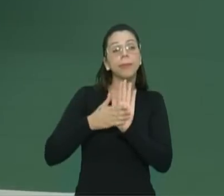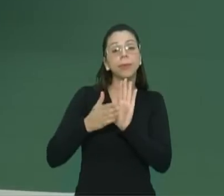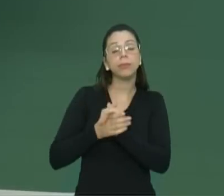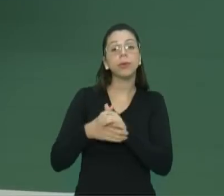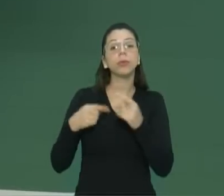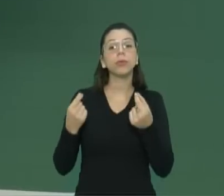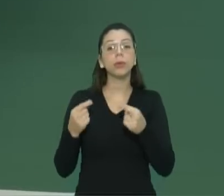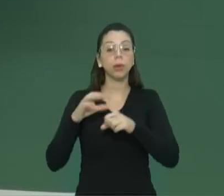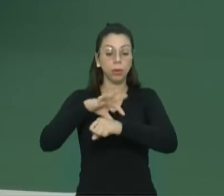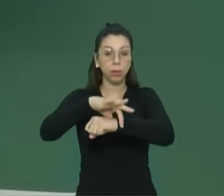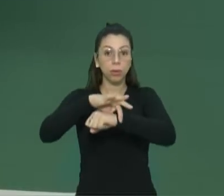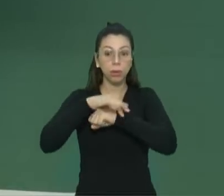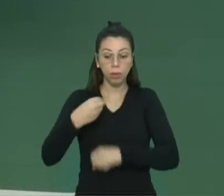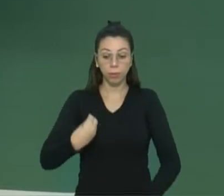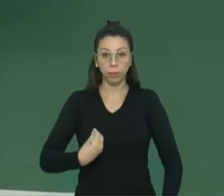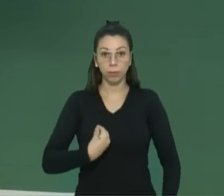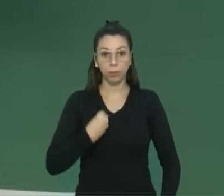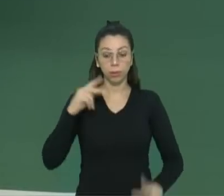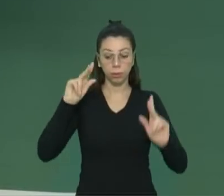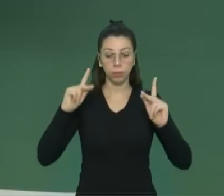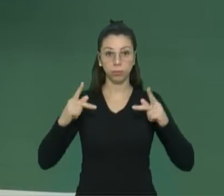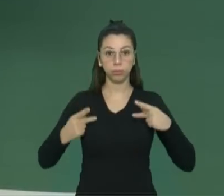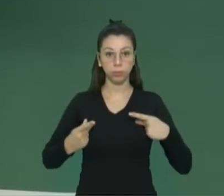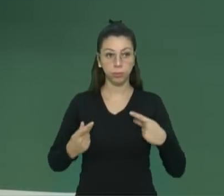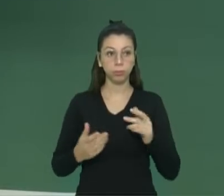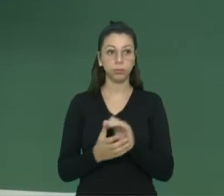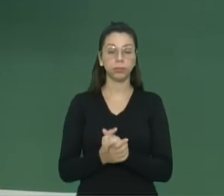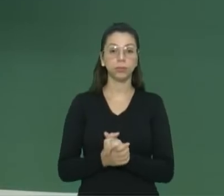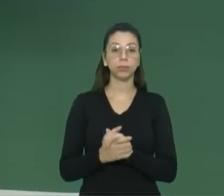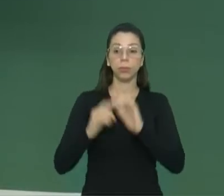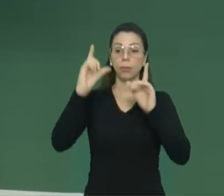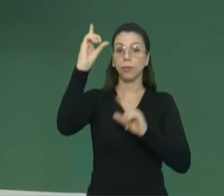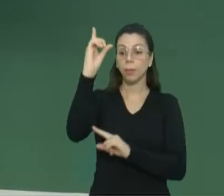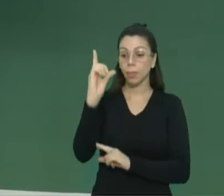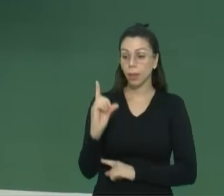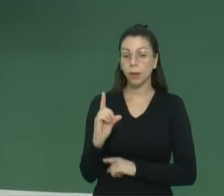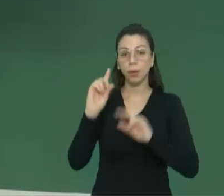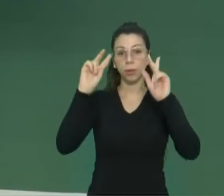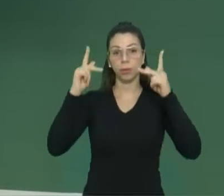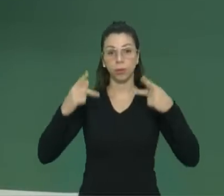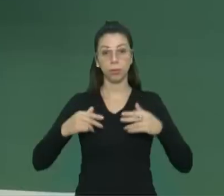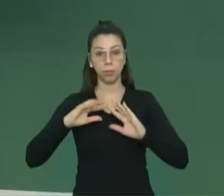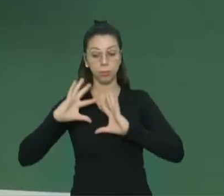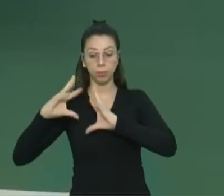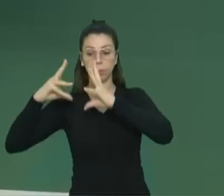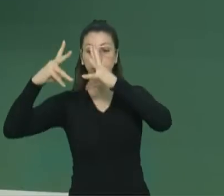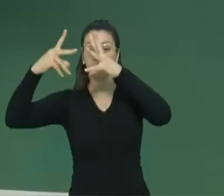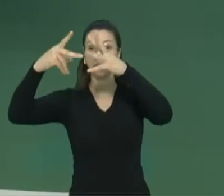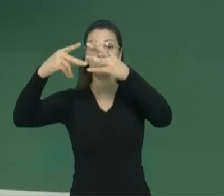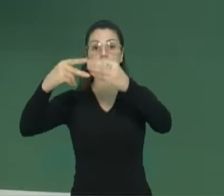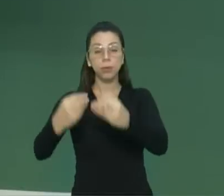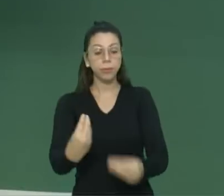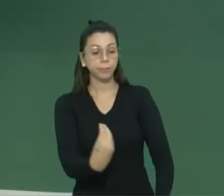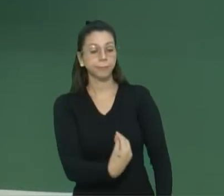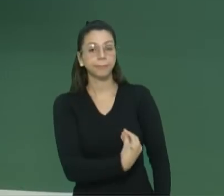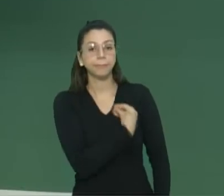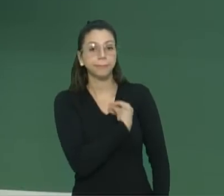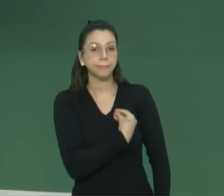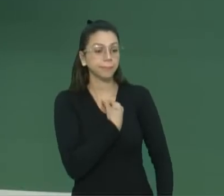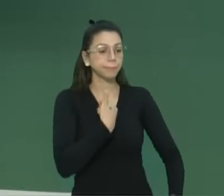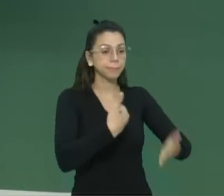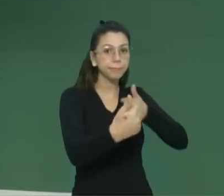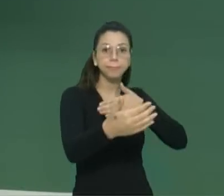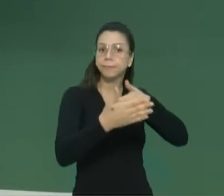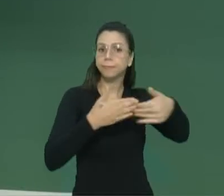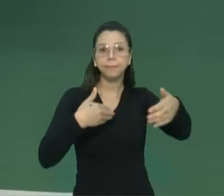vida humana em toda a sua extensão, ou seja, os direitos humanos são para todos e devemos assegurar a vida de qualquer